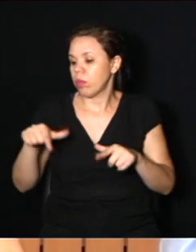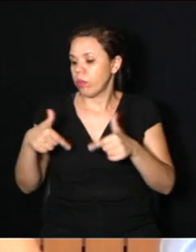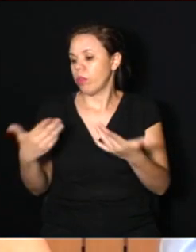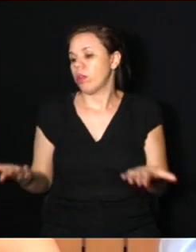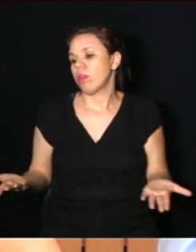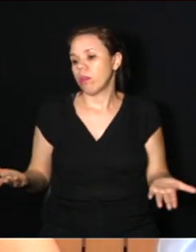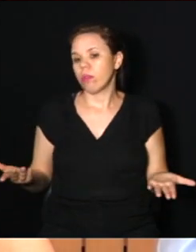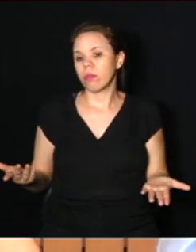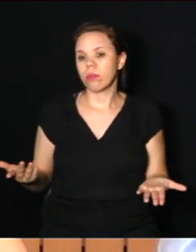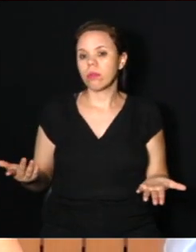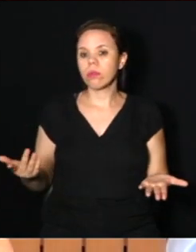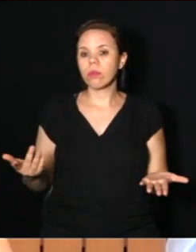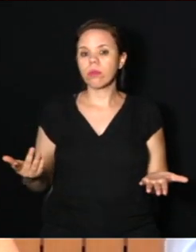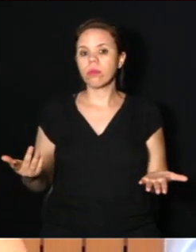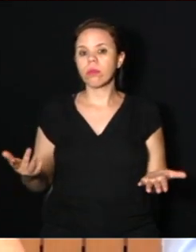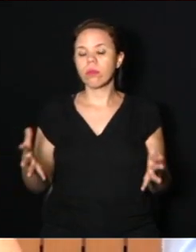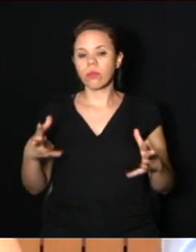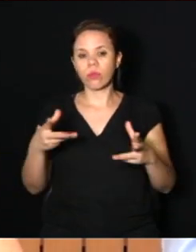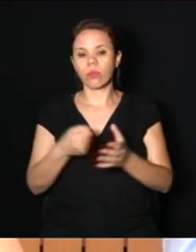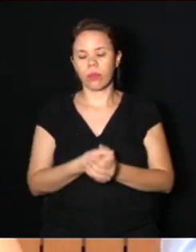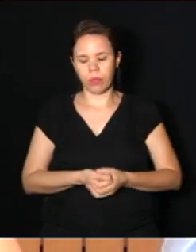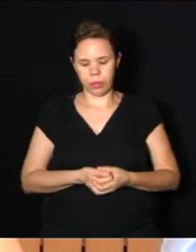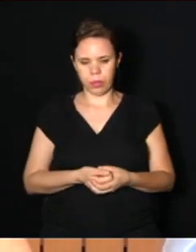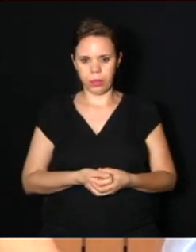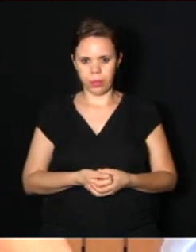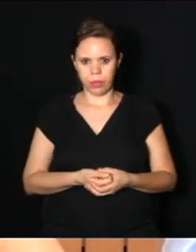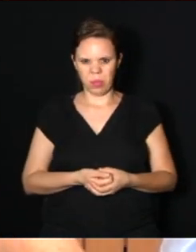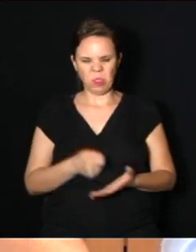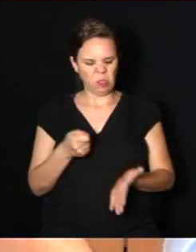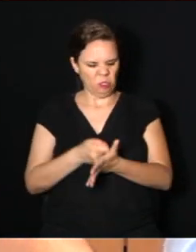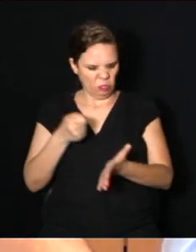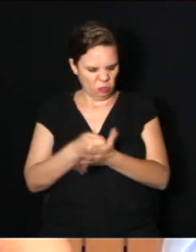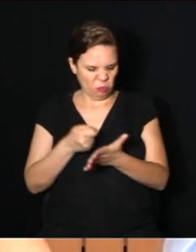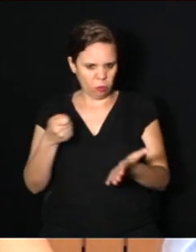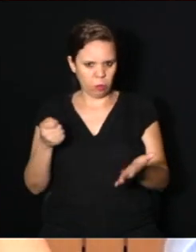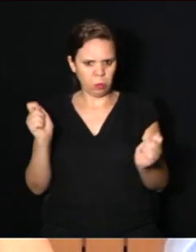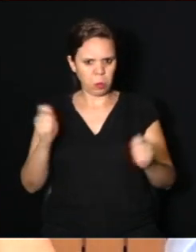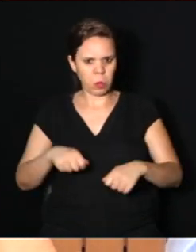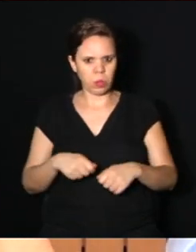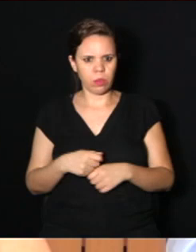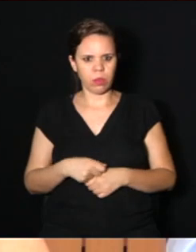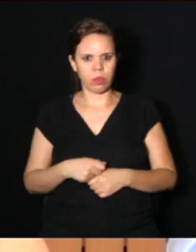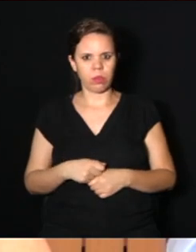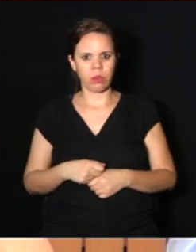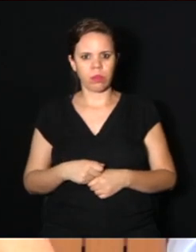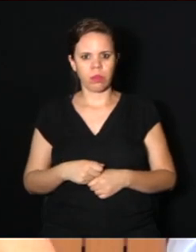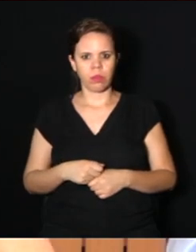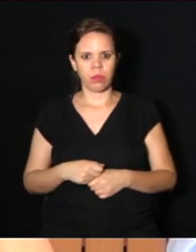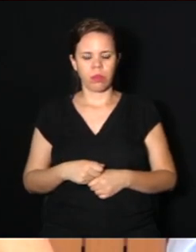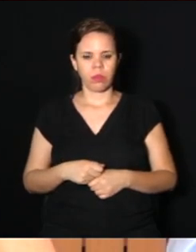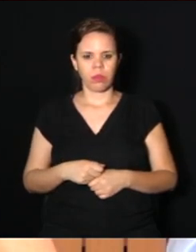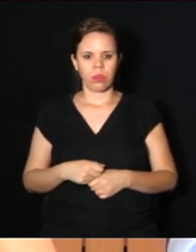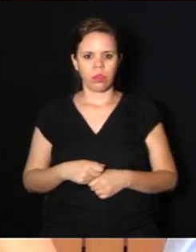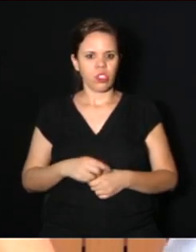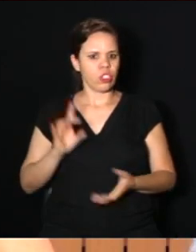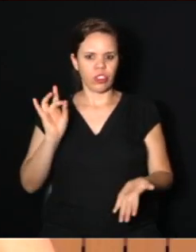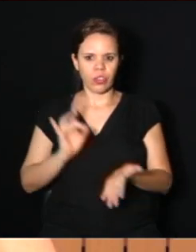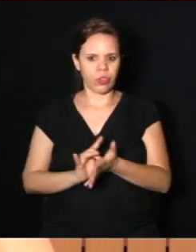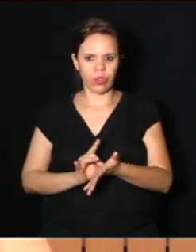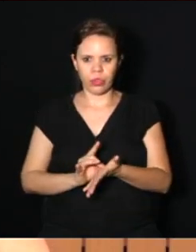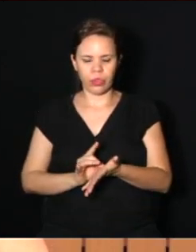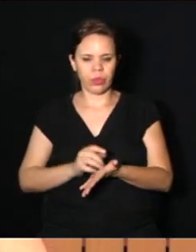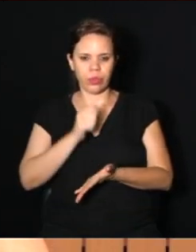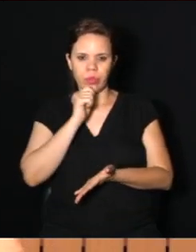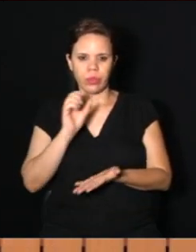dessa situação com todo o rigor possível para que a desassistência não seja efetivada ainda,